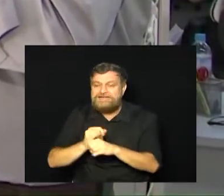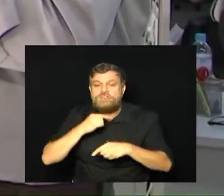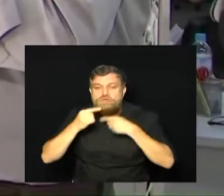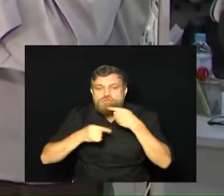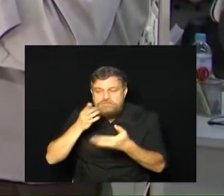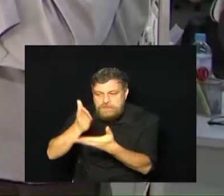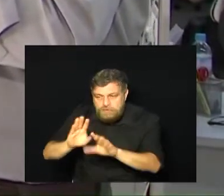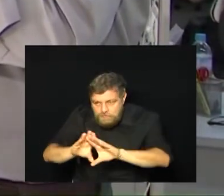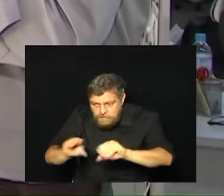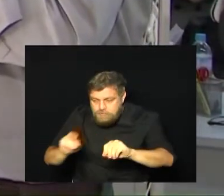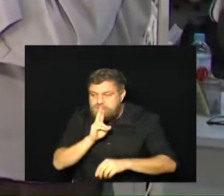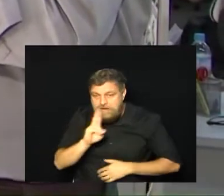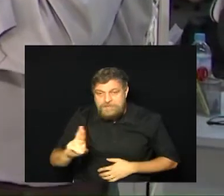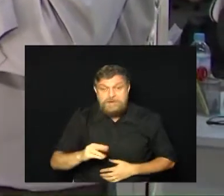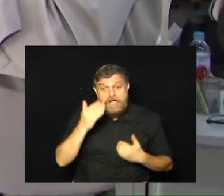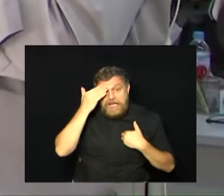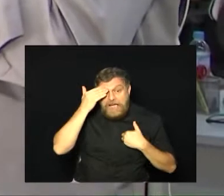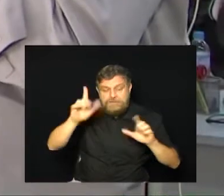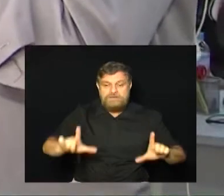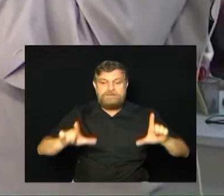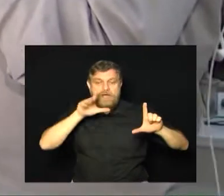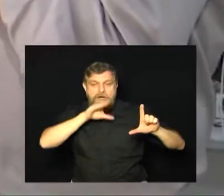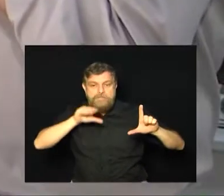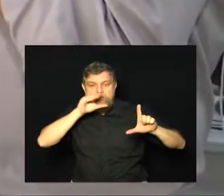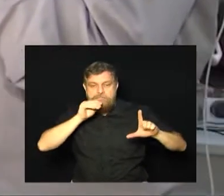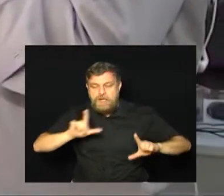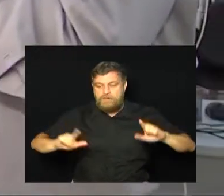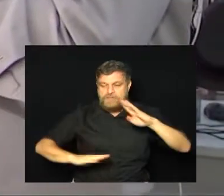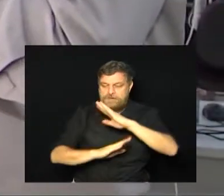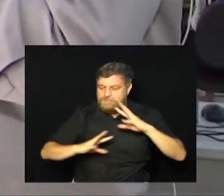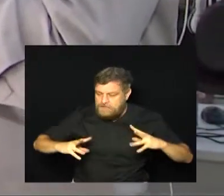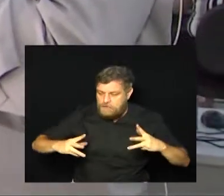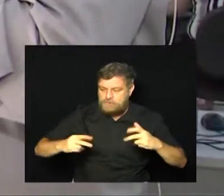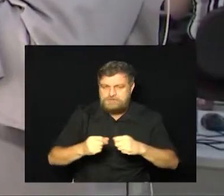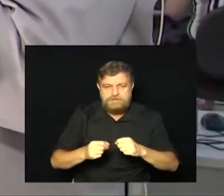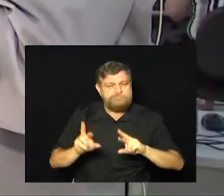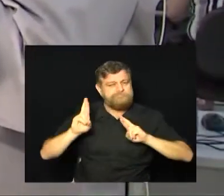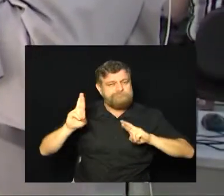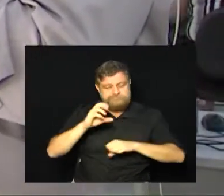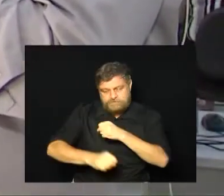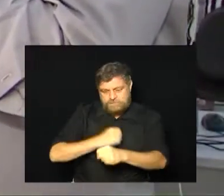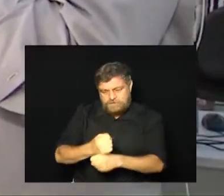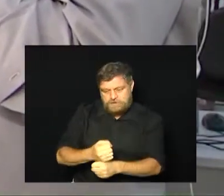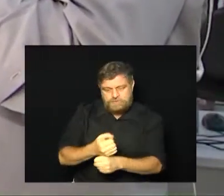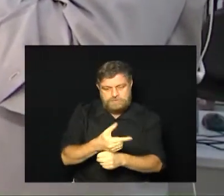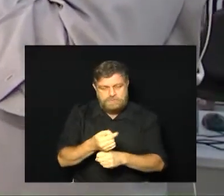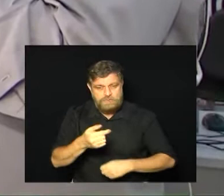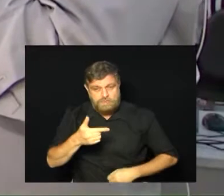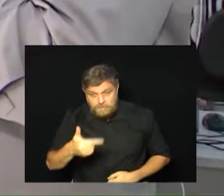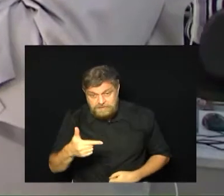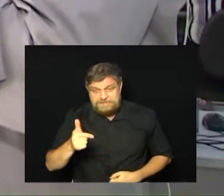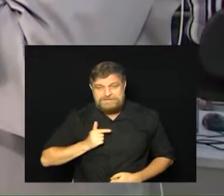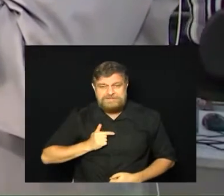Muito obrigado por atender a nossa reportagem aqui no Câmara Total. E que 2002 seja um ano aí